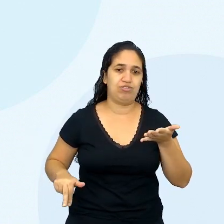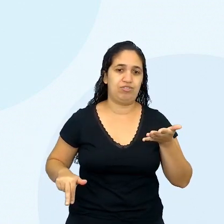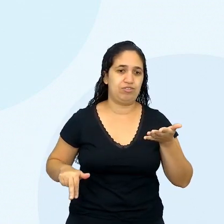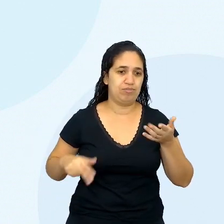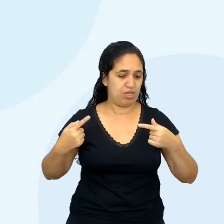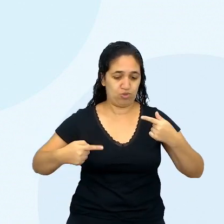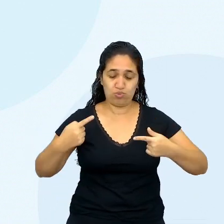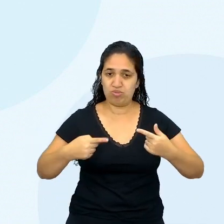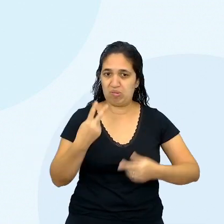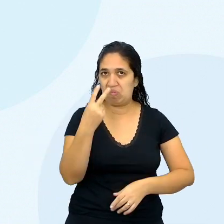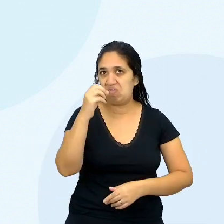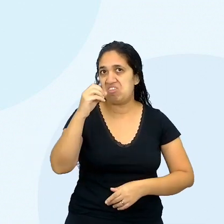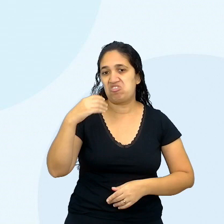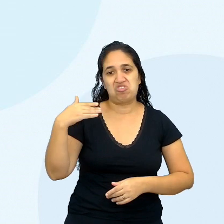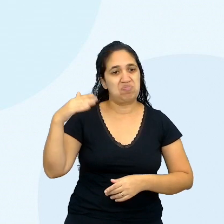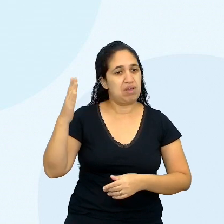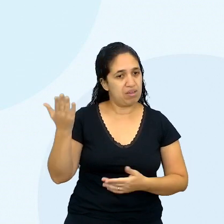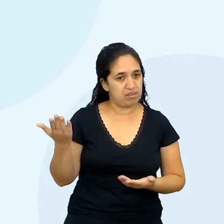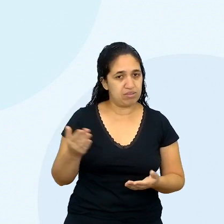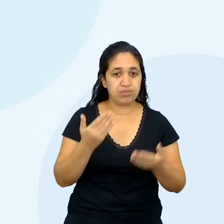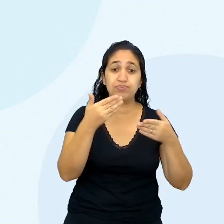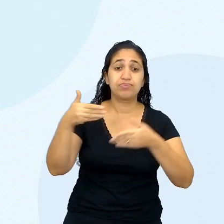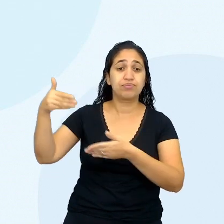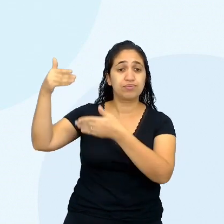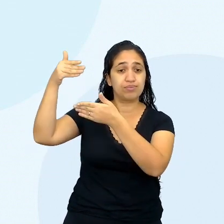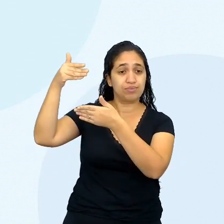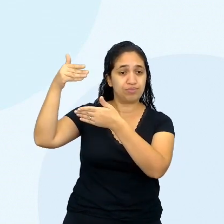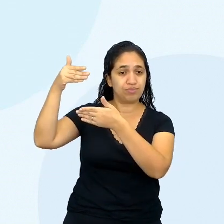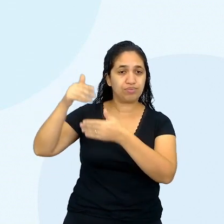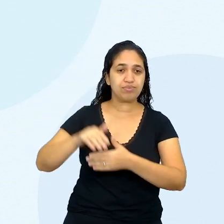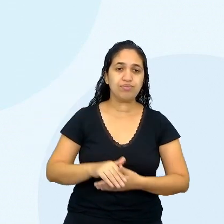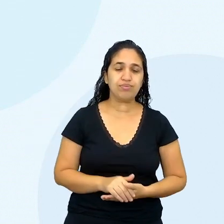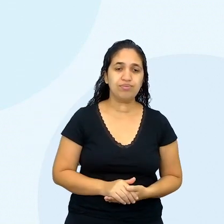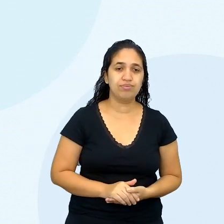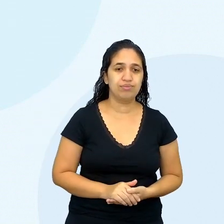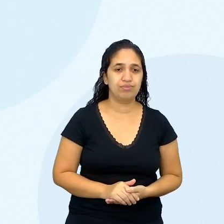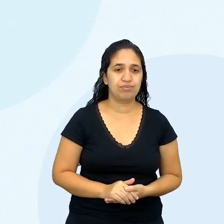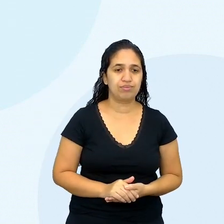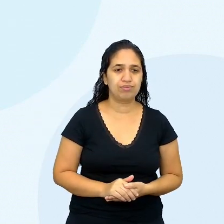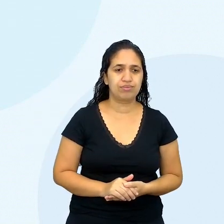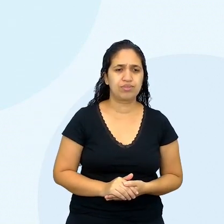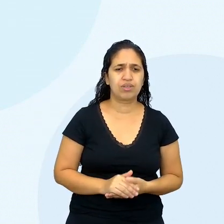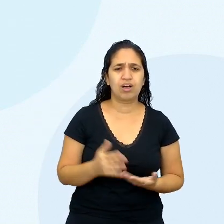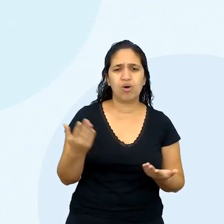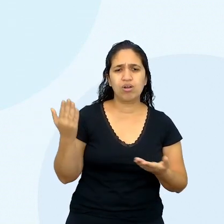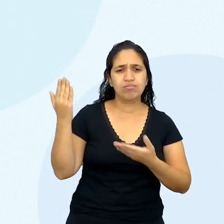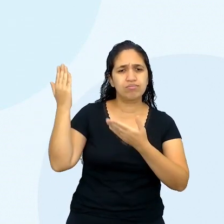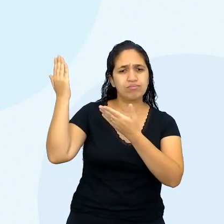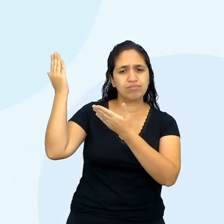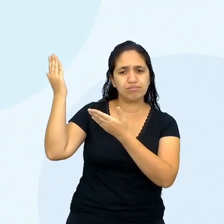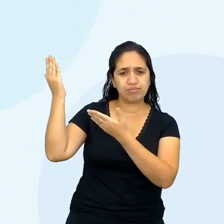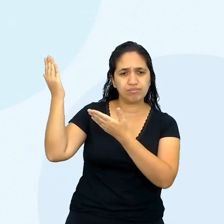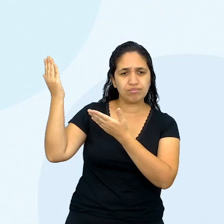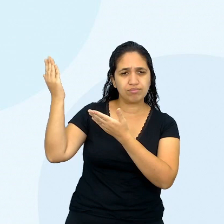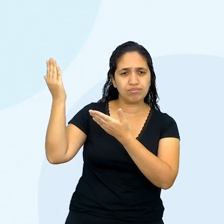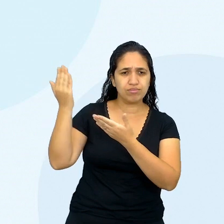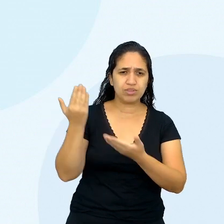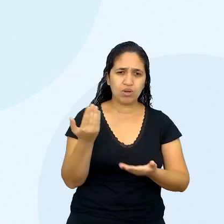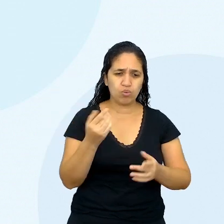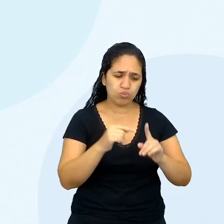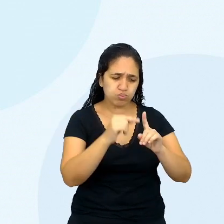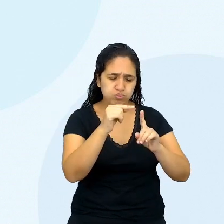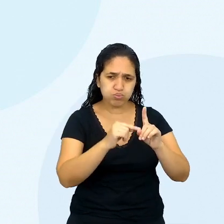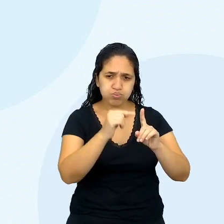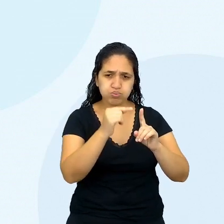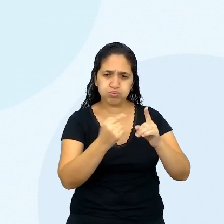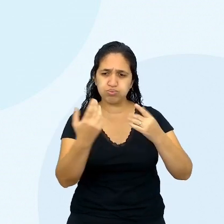né? Então, passando para o próximo, por favor. Ah, o que que a gente quer agora, então, trazer com as mudanças climáticas?